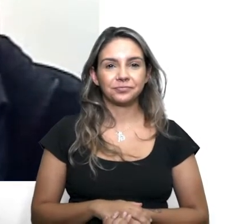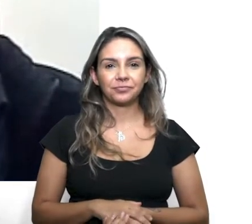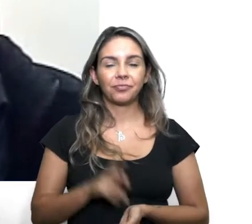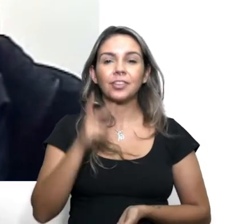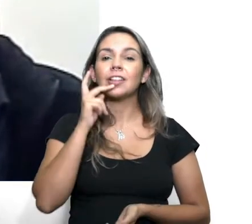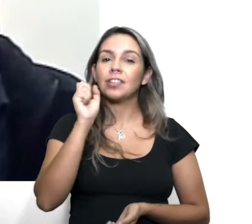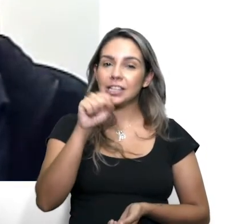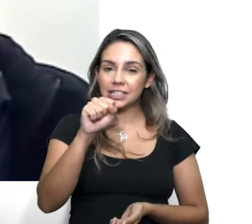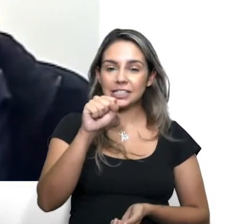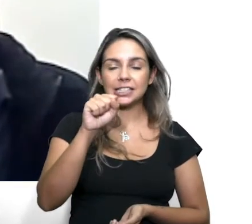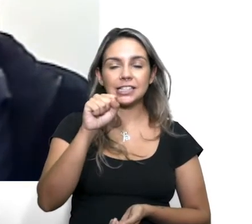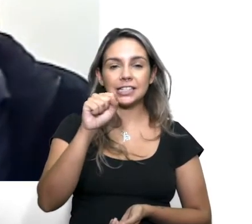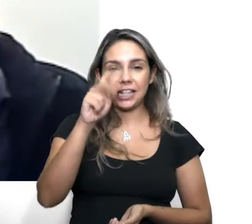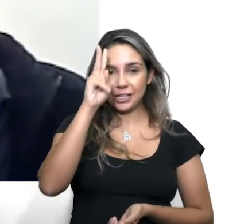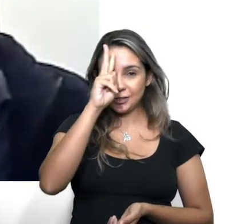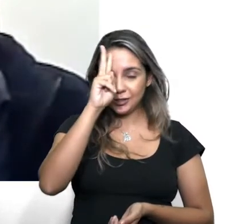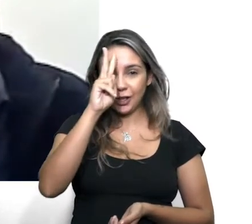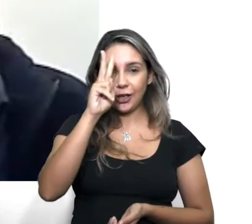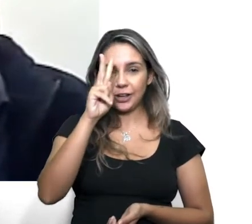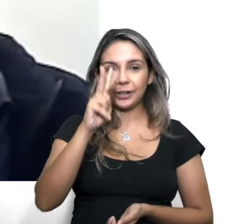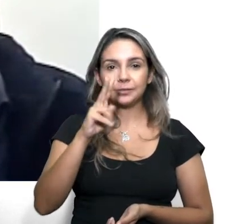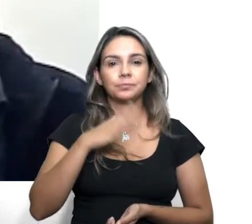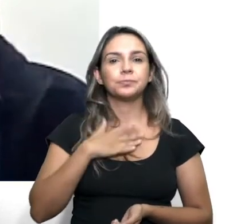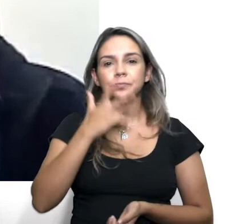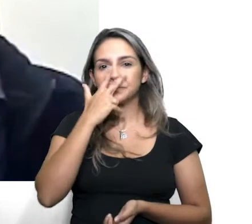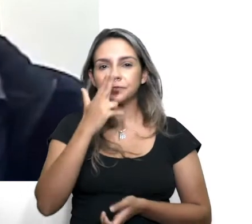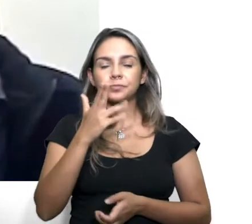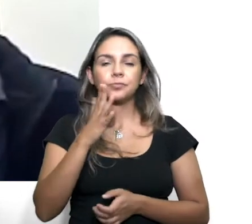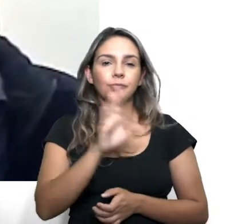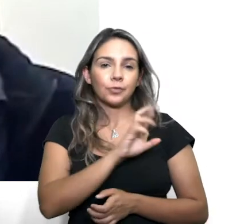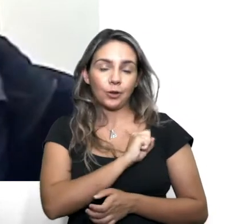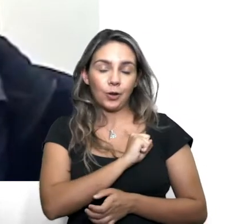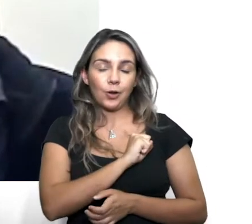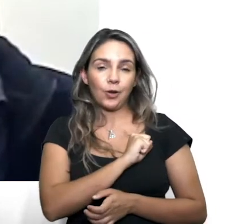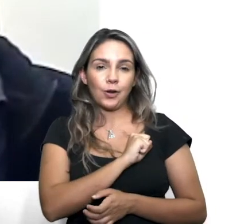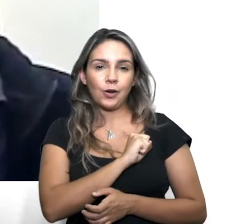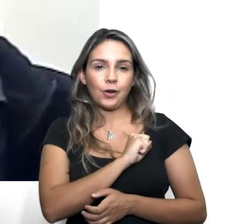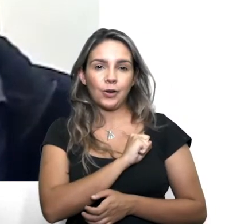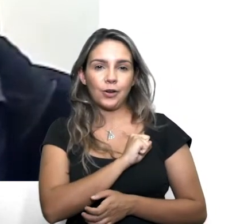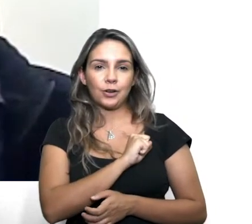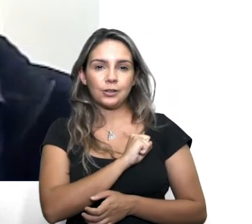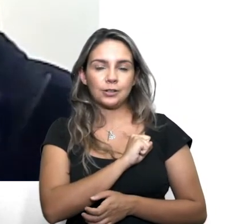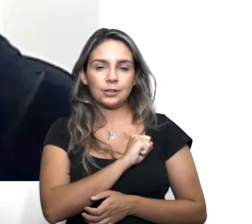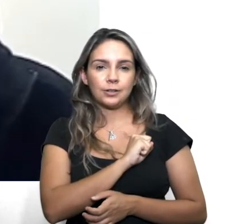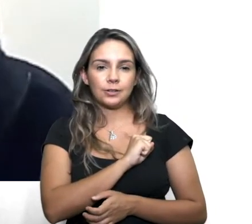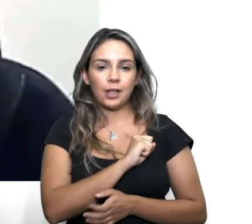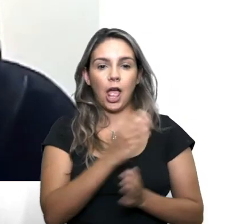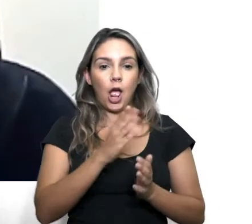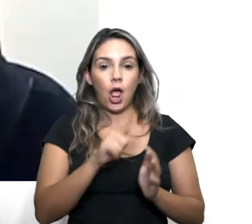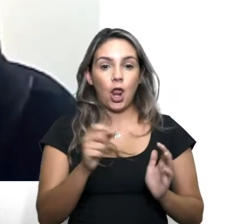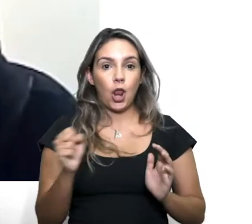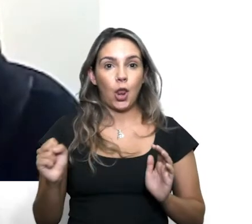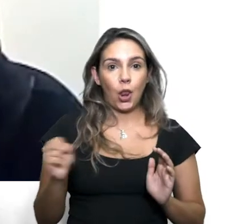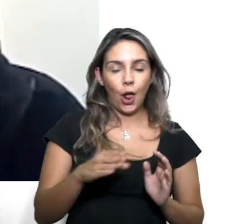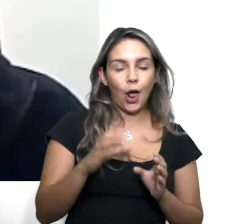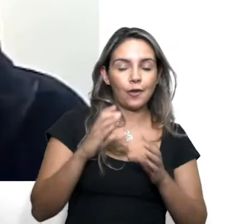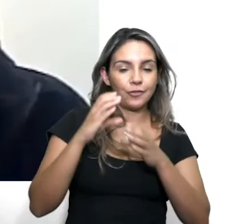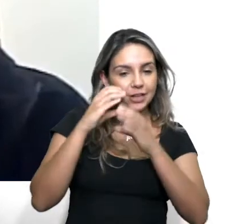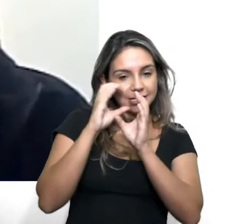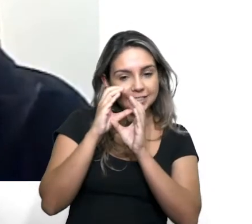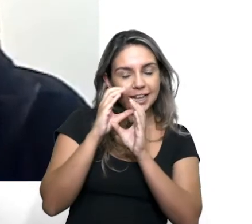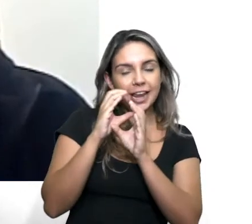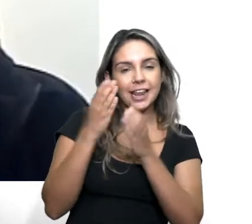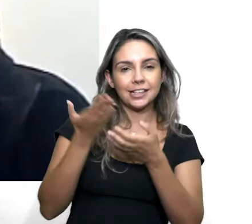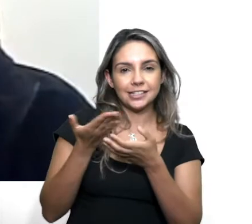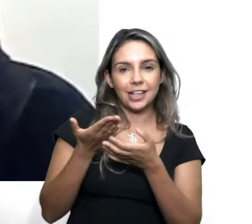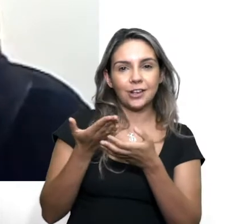continua a ser o que vende mais. E o que eu acho, eu gosto imenso de arte contemporânea, enfim, de ciência, etc. E o